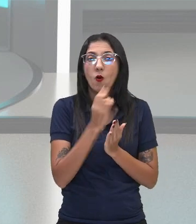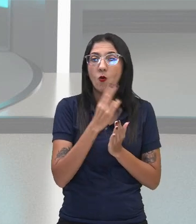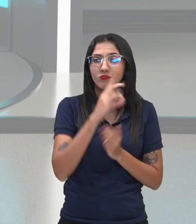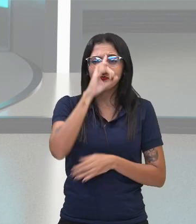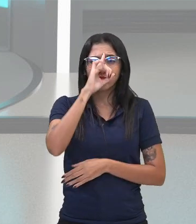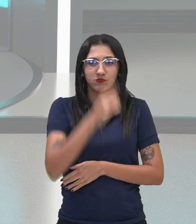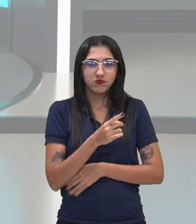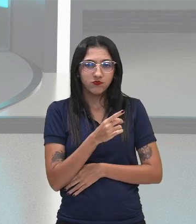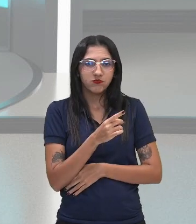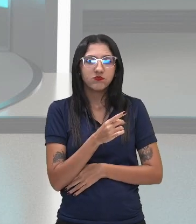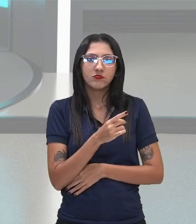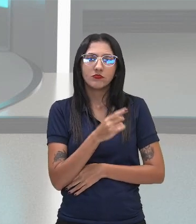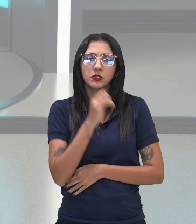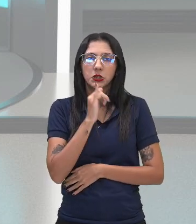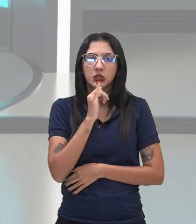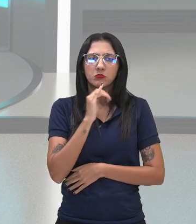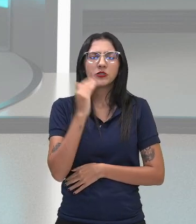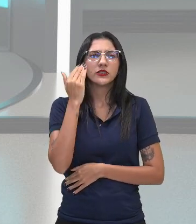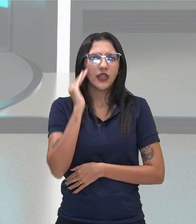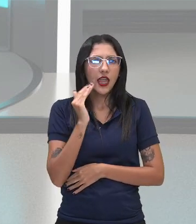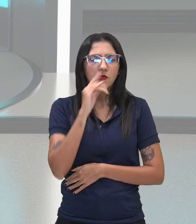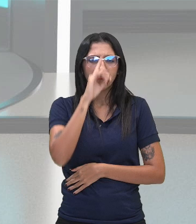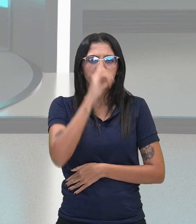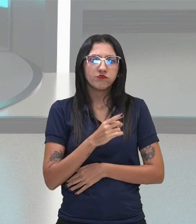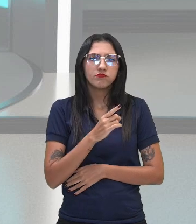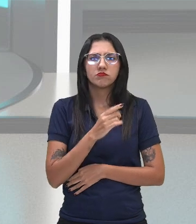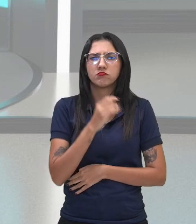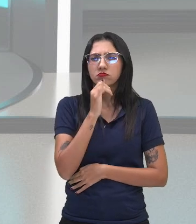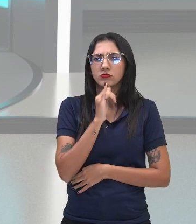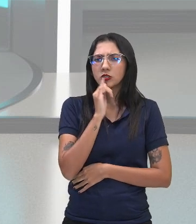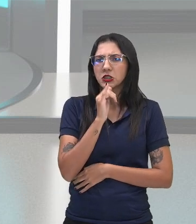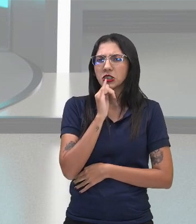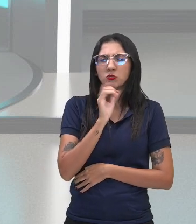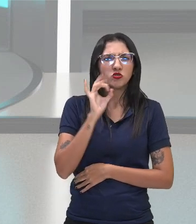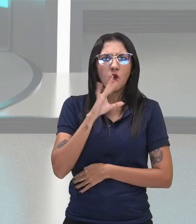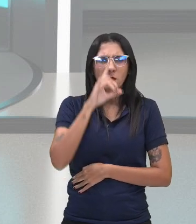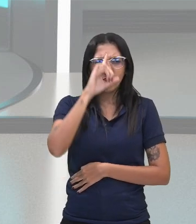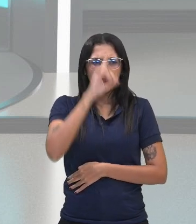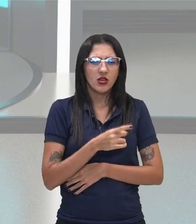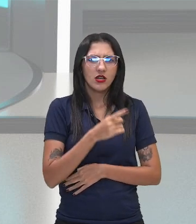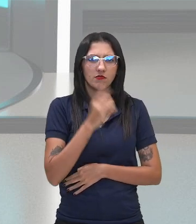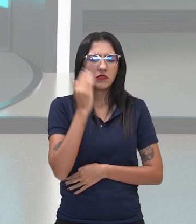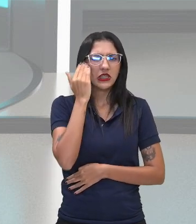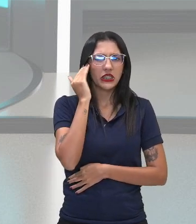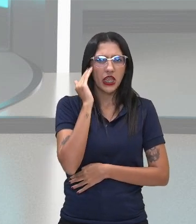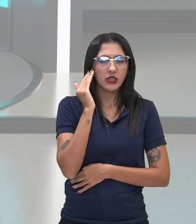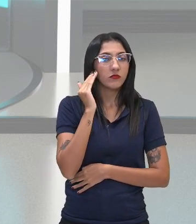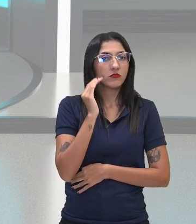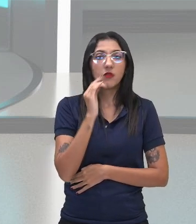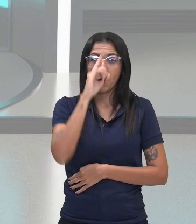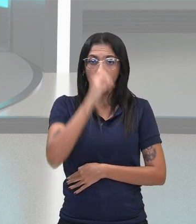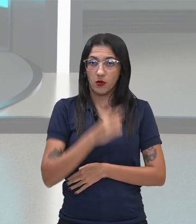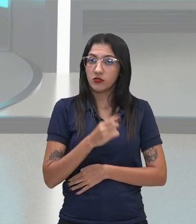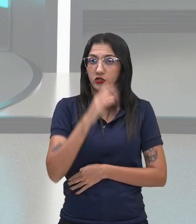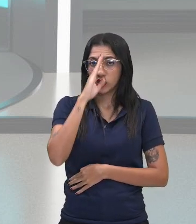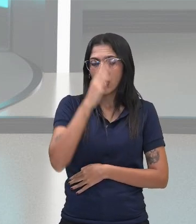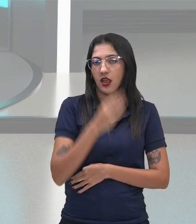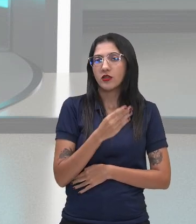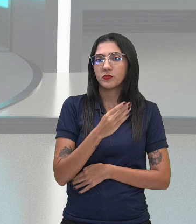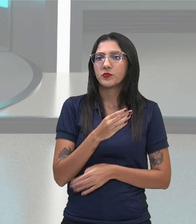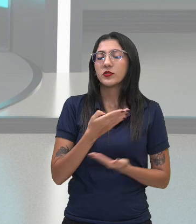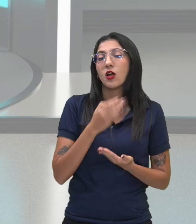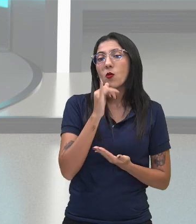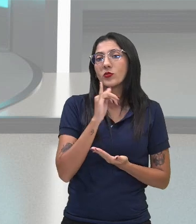ordem, entenda. Se eu digo apenas entenda, é uma ordem. Se eu digo